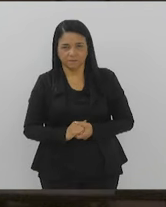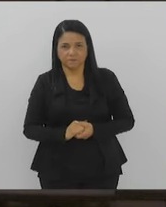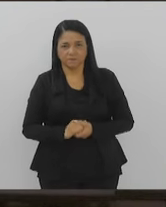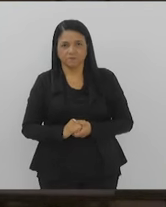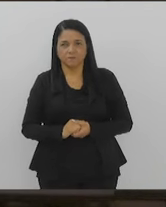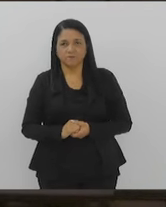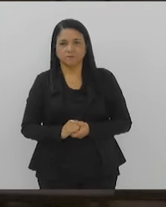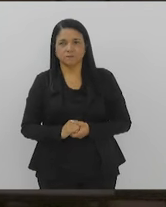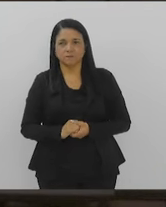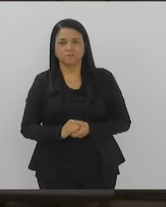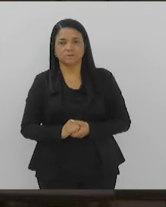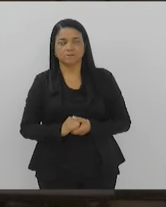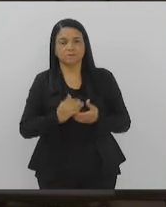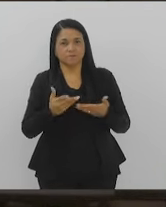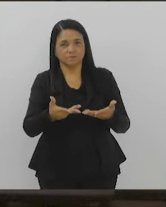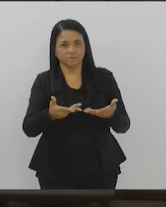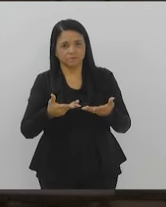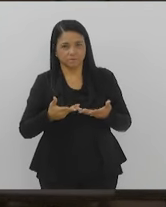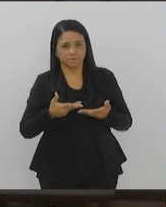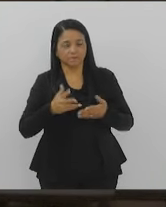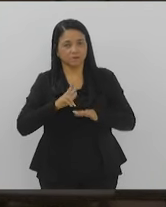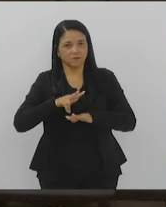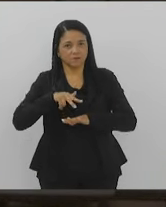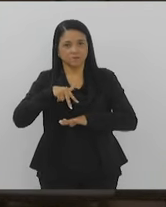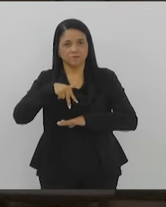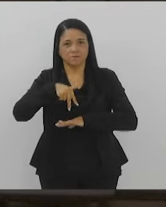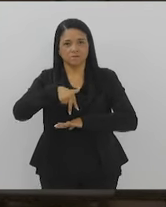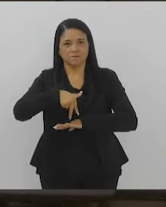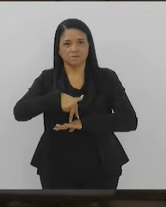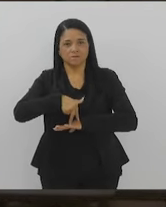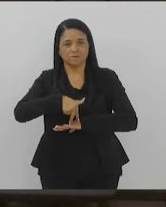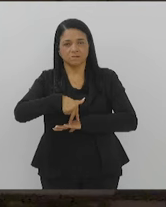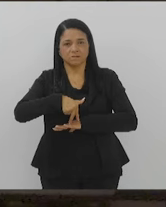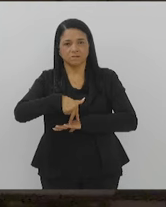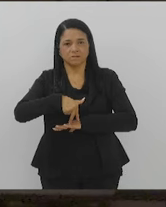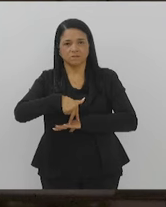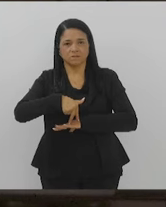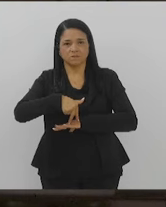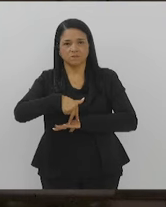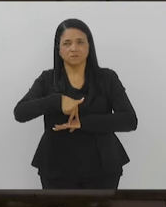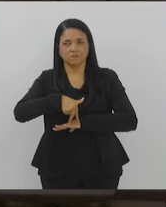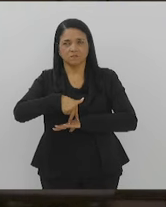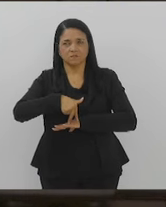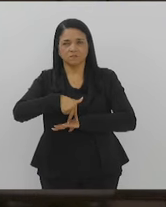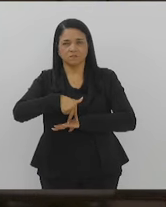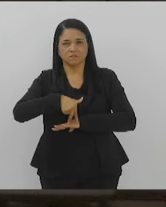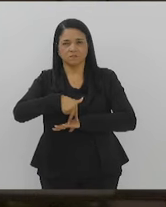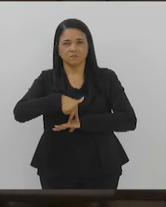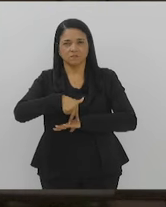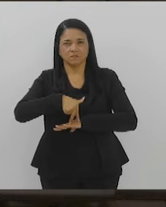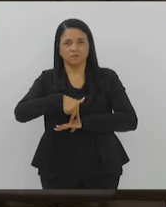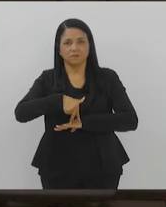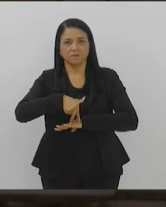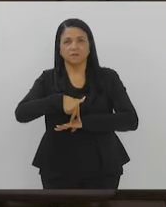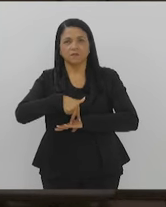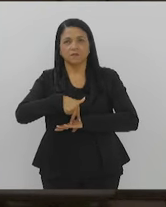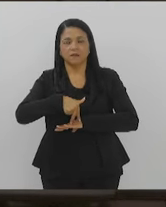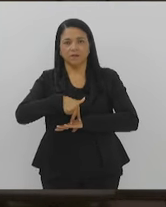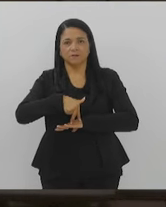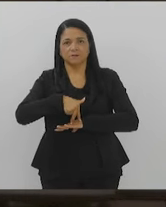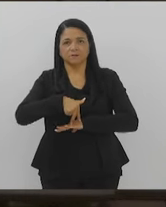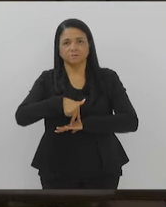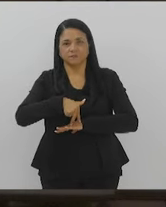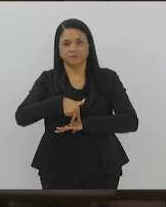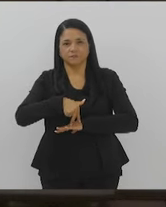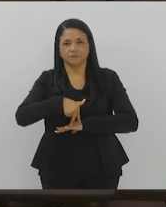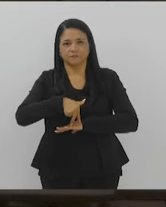Neste momento, convido a todos para os ouvirmos a execução do hino. Este é o hino que eu amo